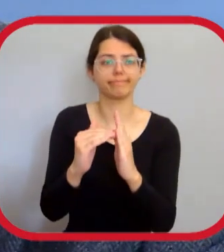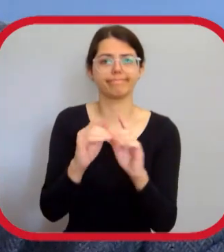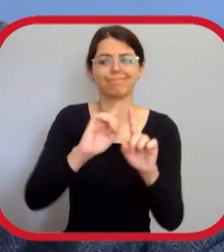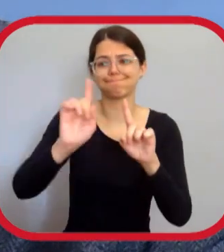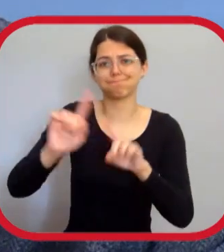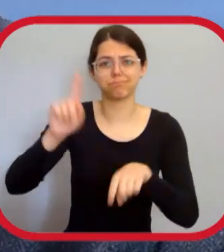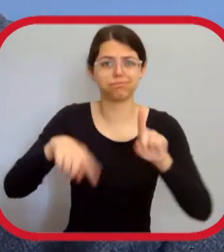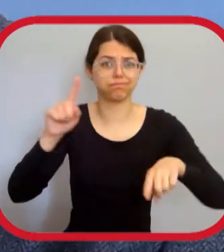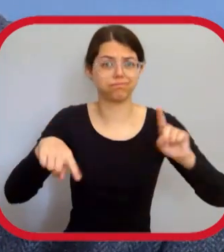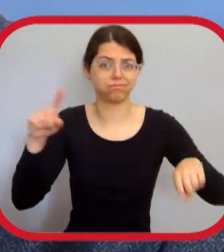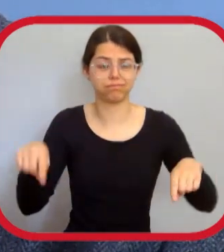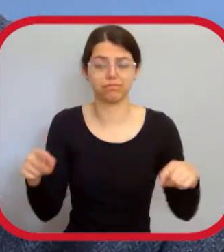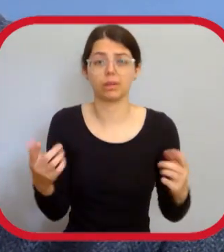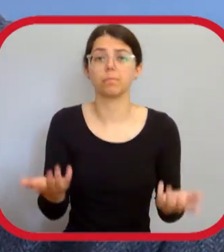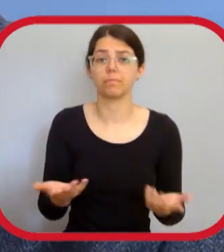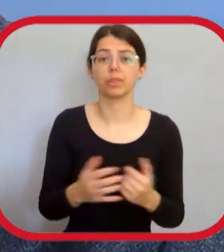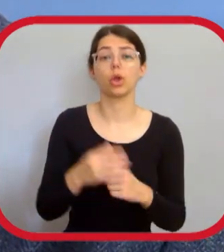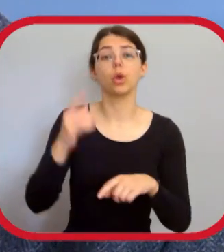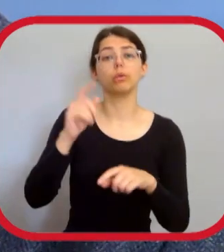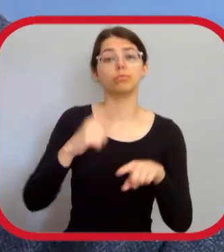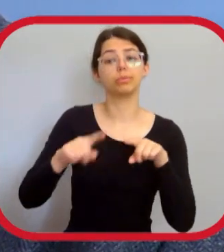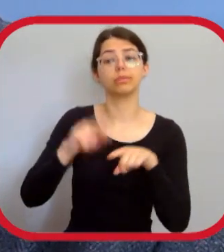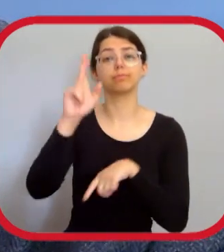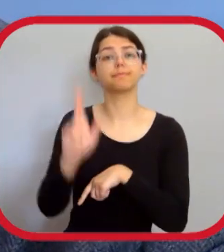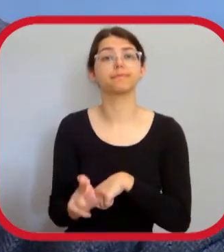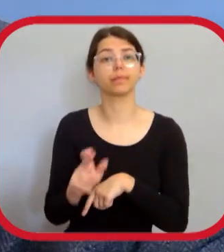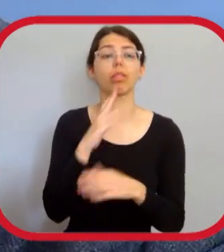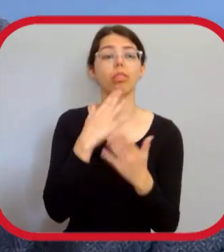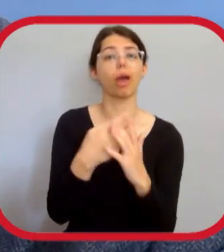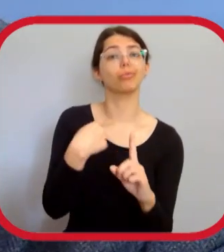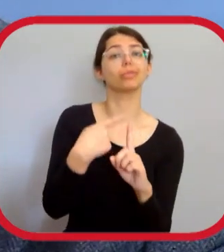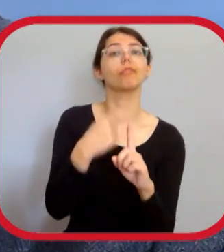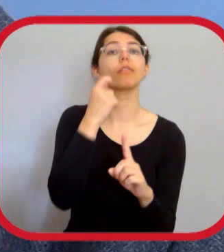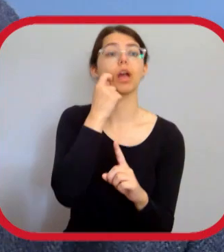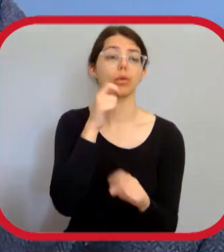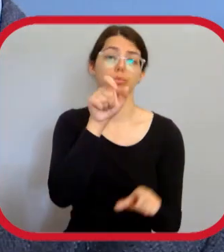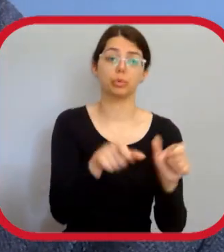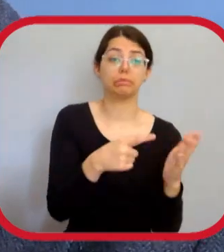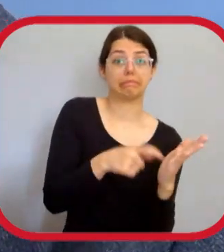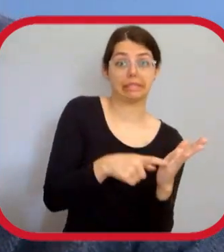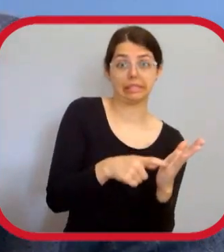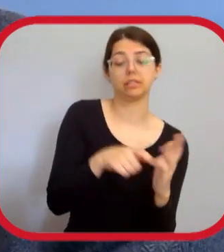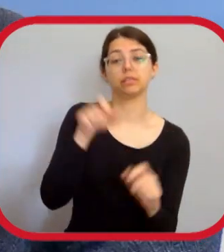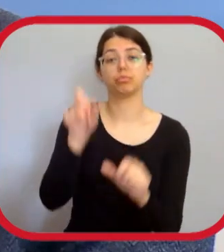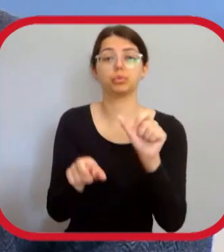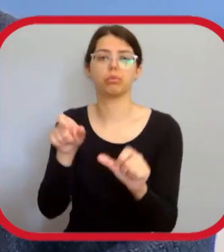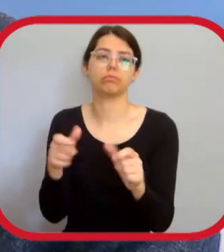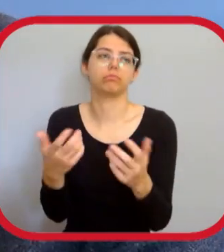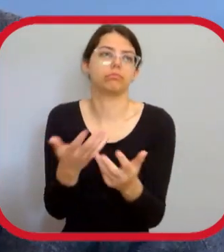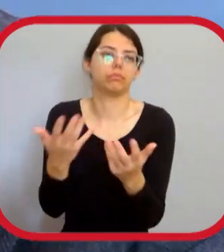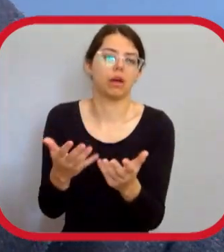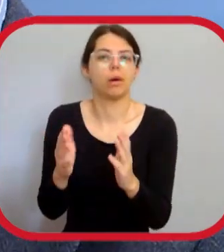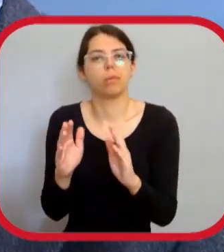socioeconómicos. Ora, o facto de reduzir as propinas vem beneficiar quem necessita e quem, de alguma